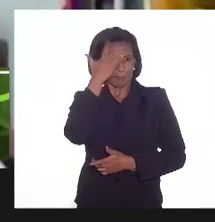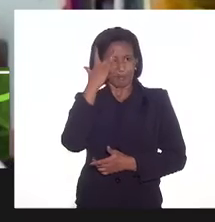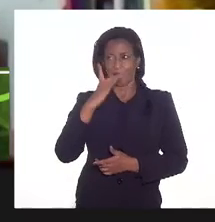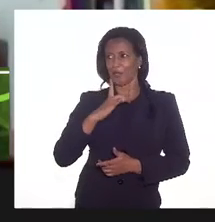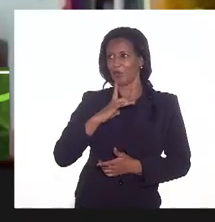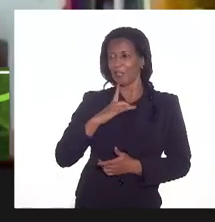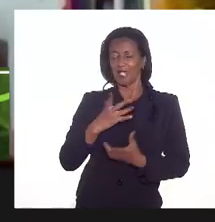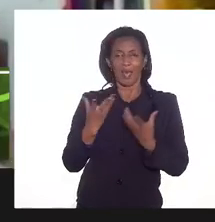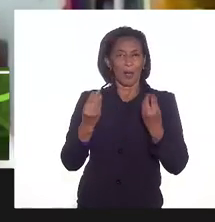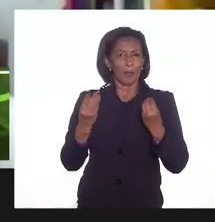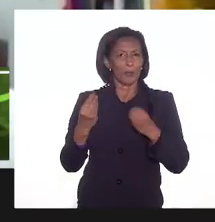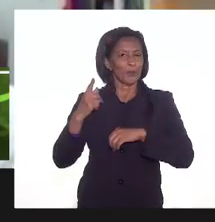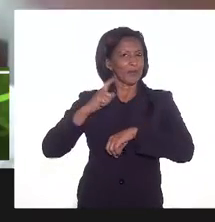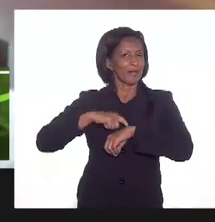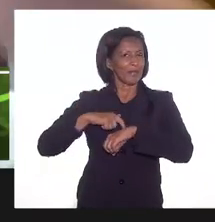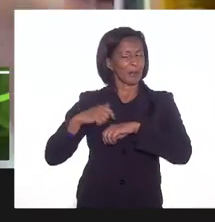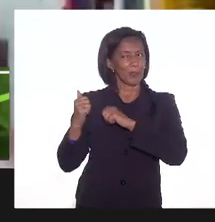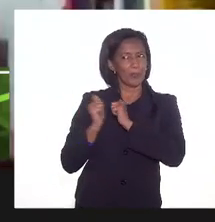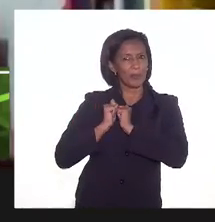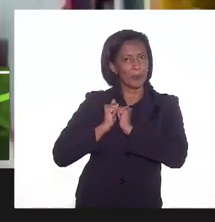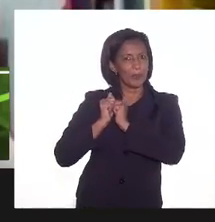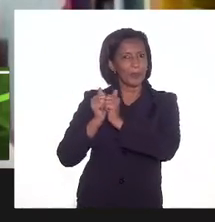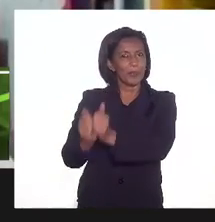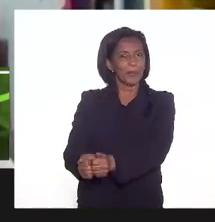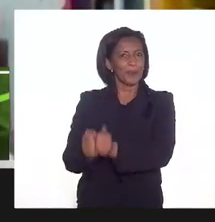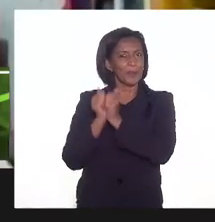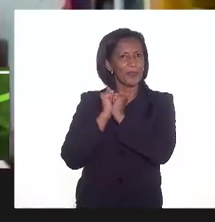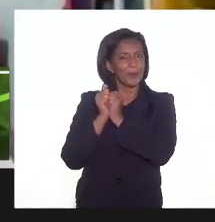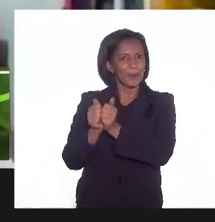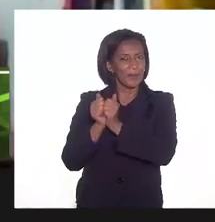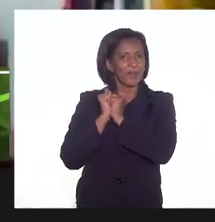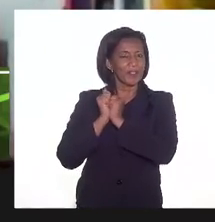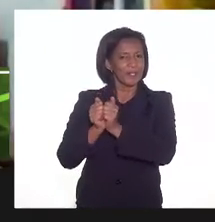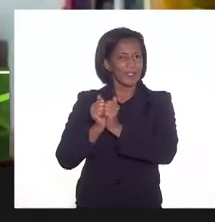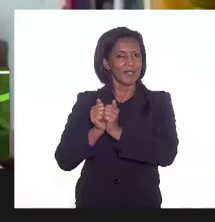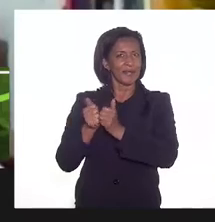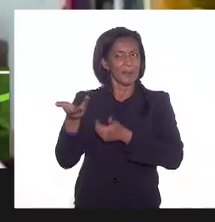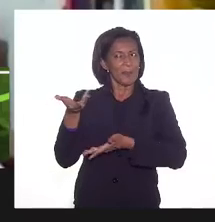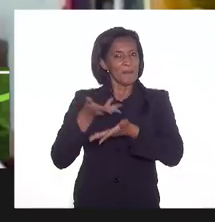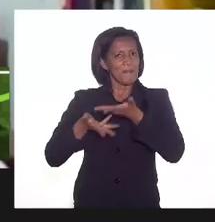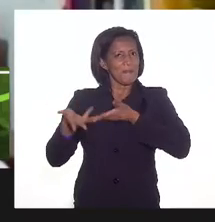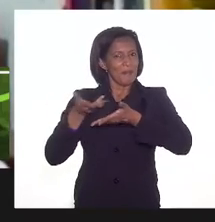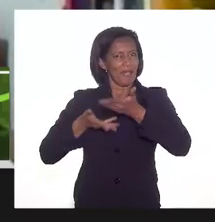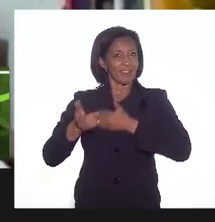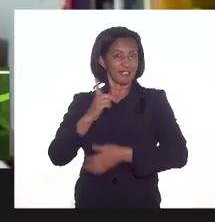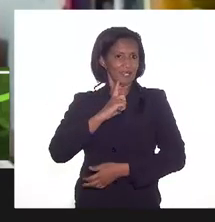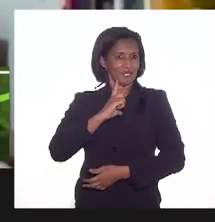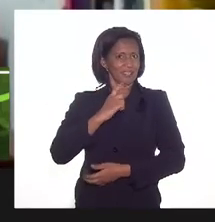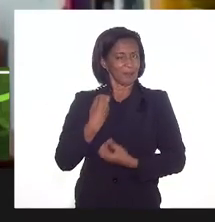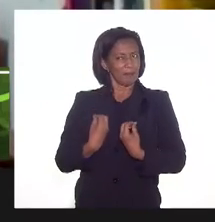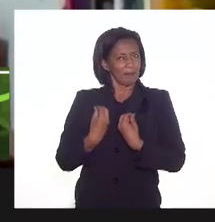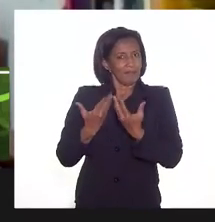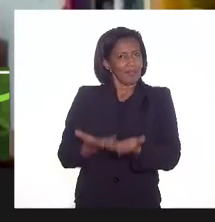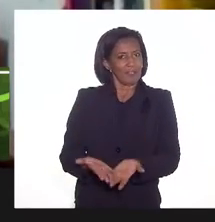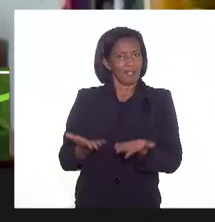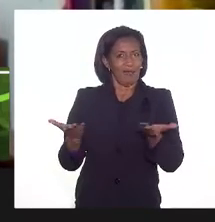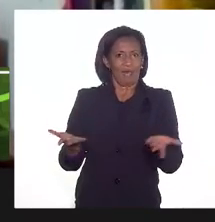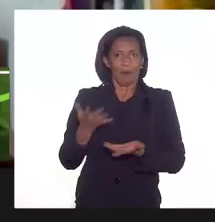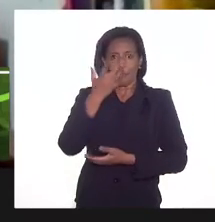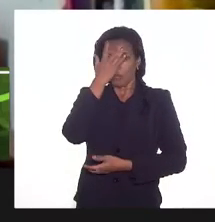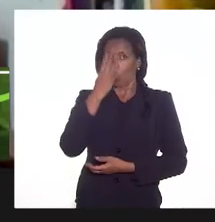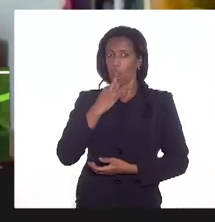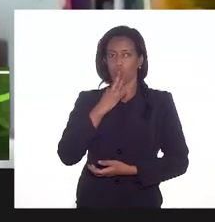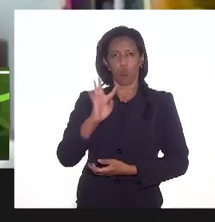há muito tempo seguimos juntos há muito tempo e acho que assim parte da contribuição que eu tenho para dar para os que não me